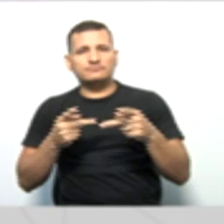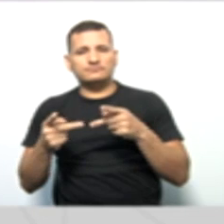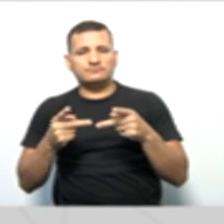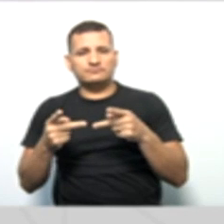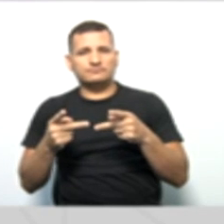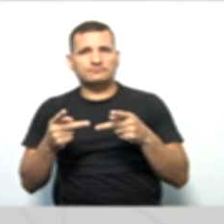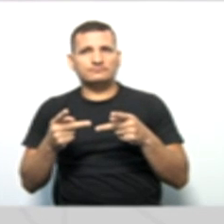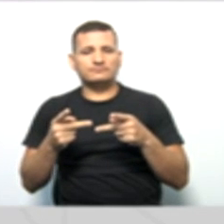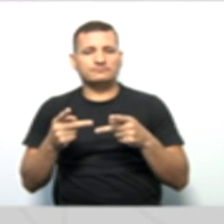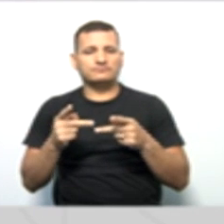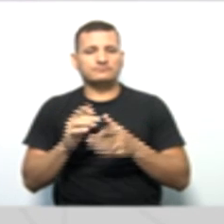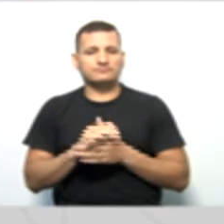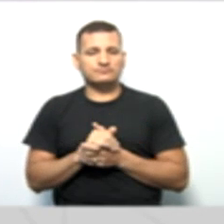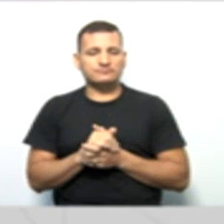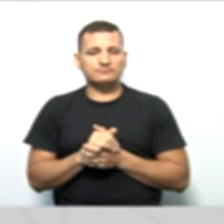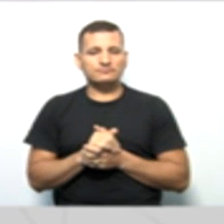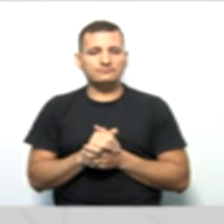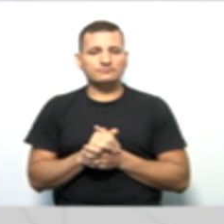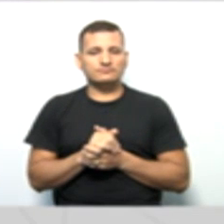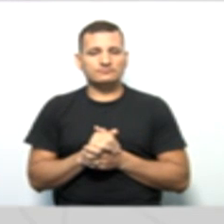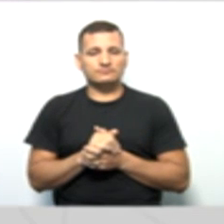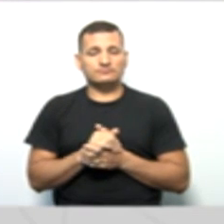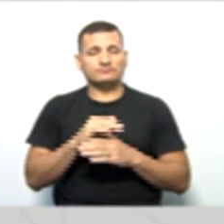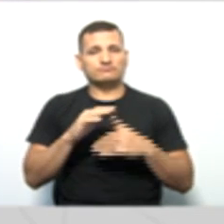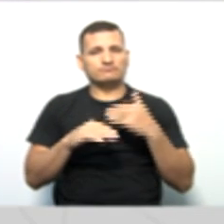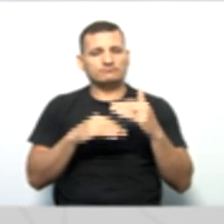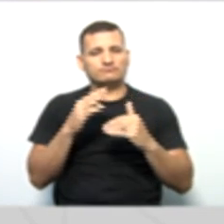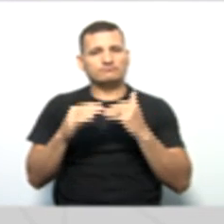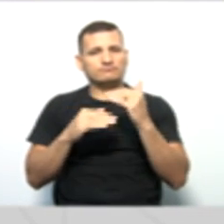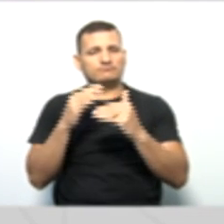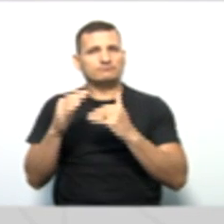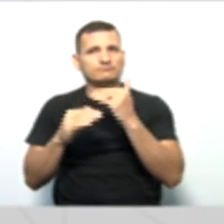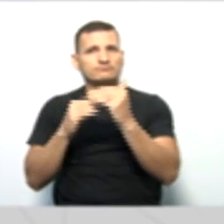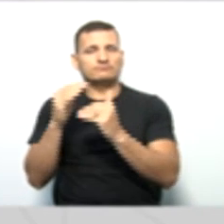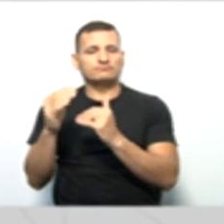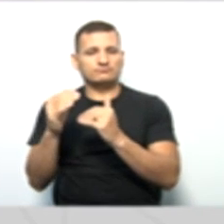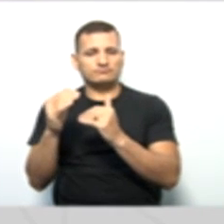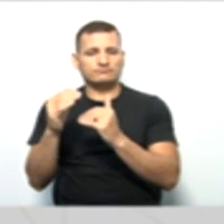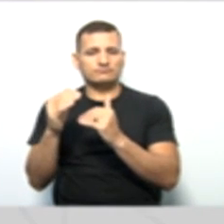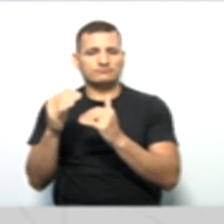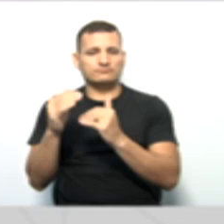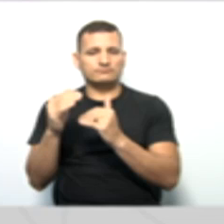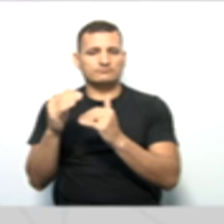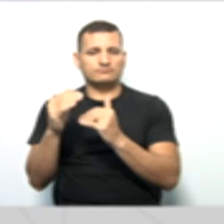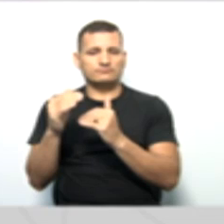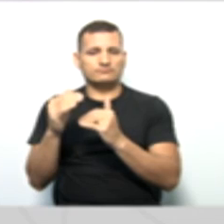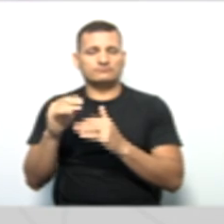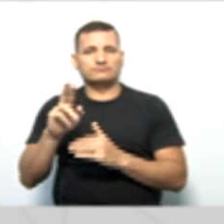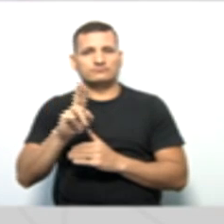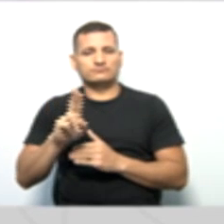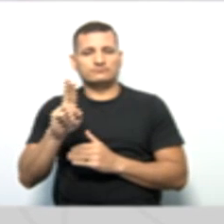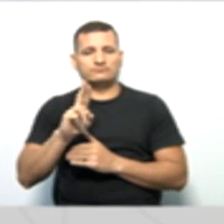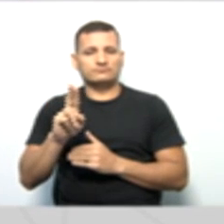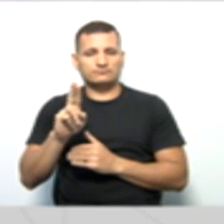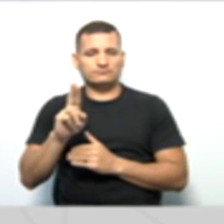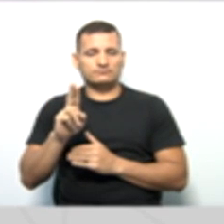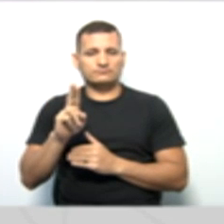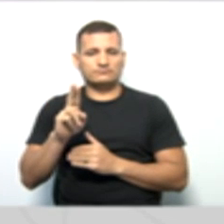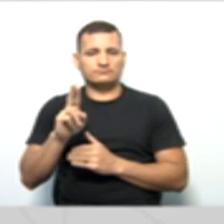vai diminuindo, tá, gente? À medida em que eu avanço no meu processo de desenvolvimento, olha só, eu utilizo